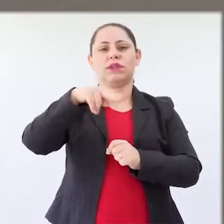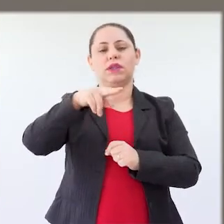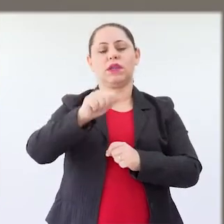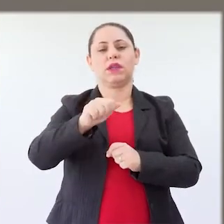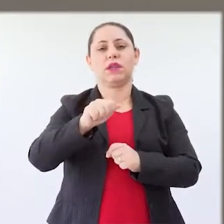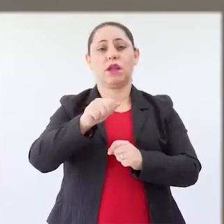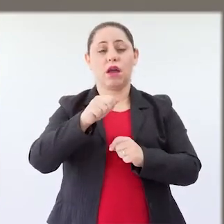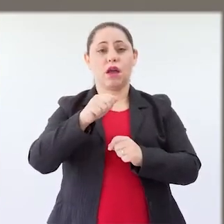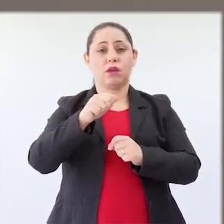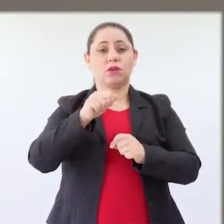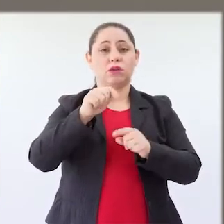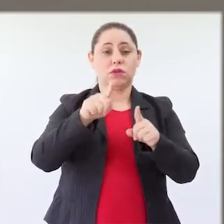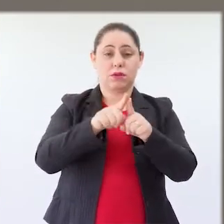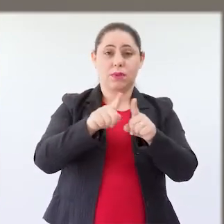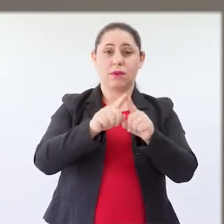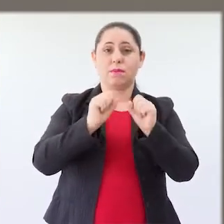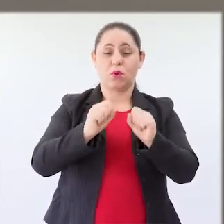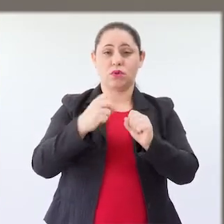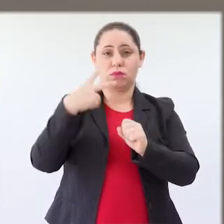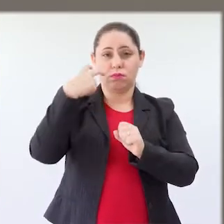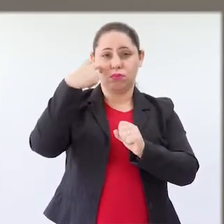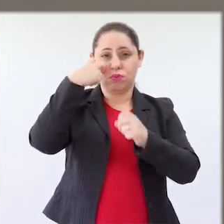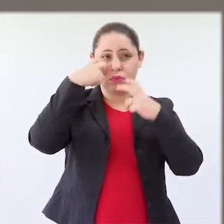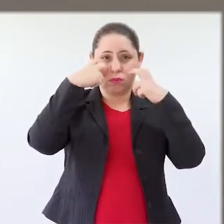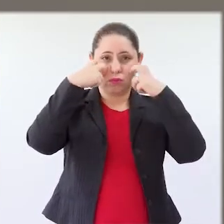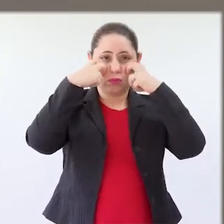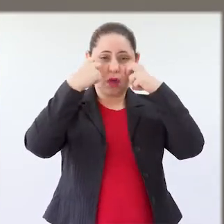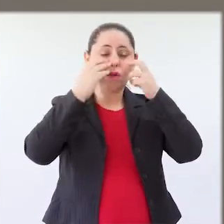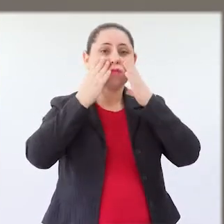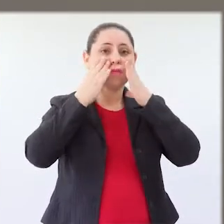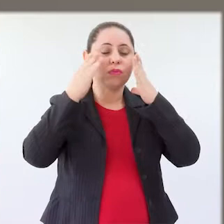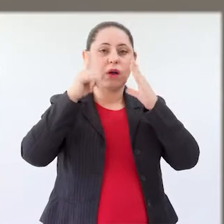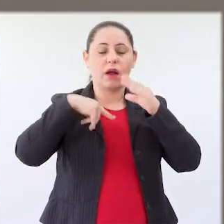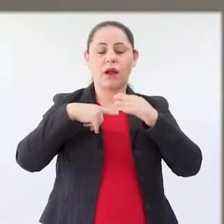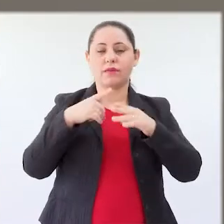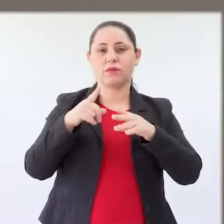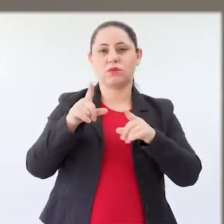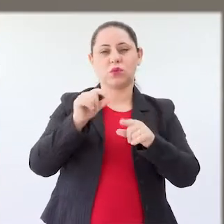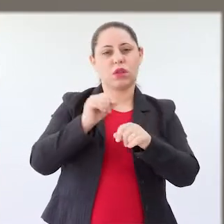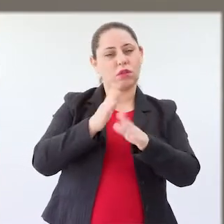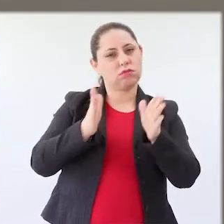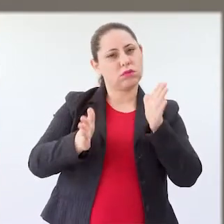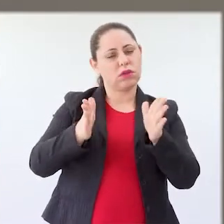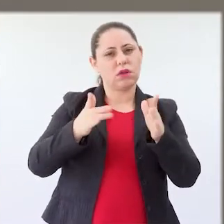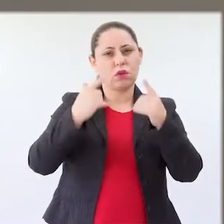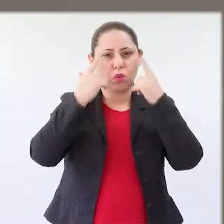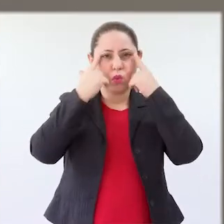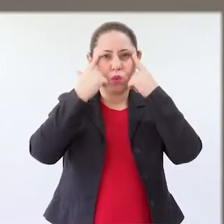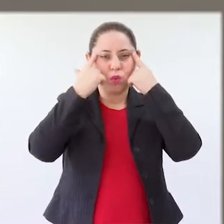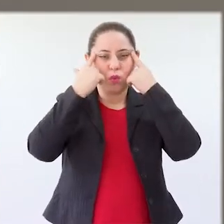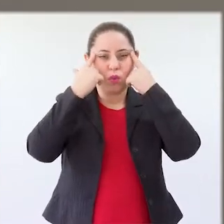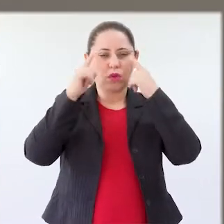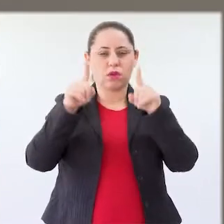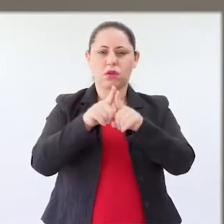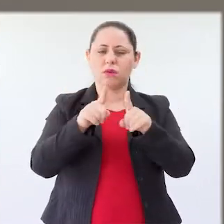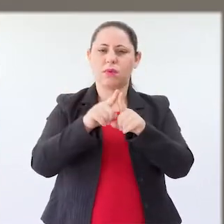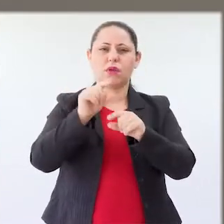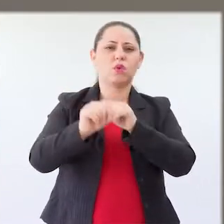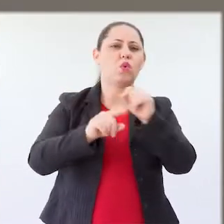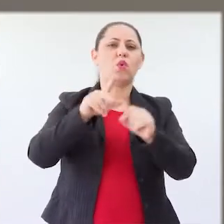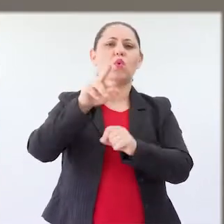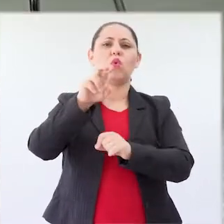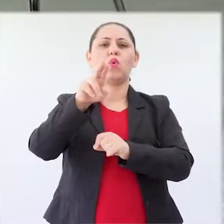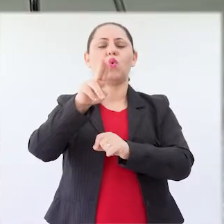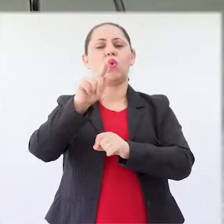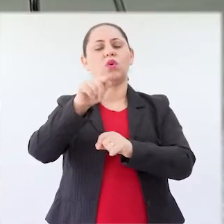técnica adequada e com moderação, ela é muito eficaz no tratamento e eliminação temporária de rugas. Quais os benefícios da técnica